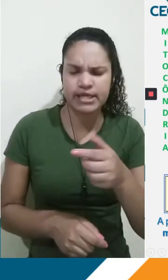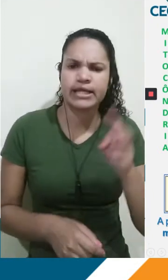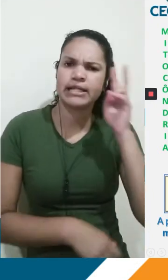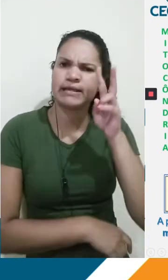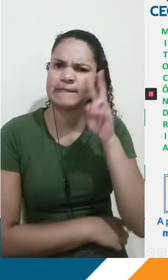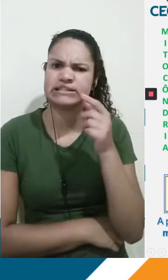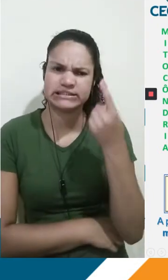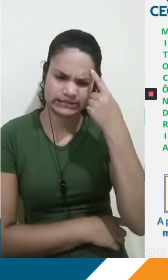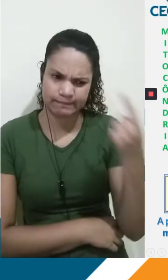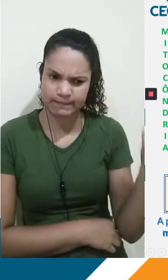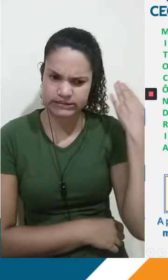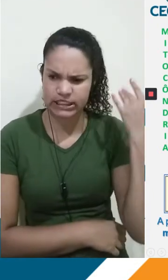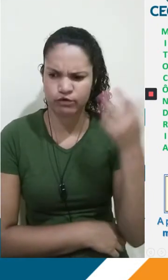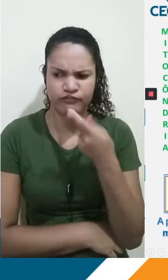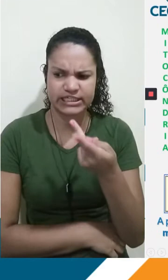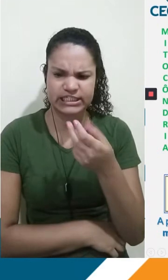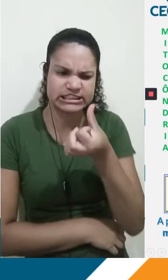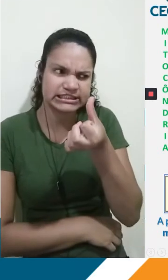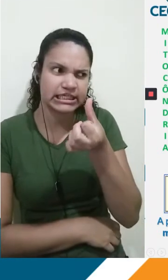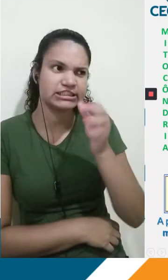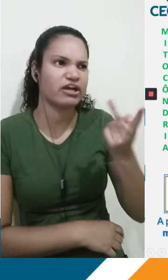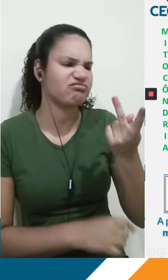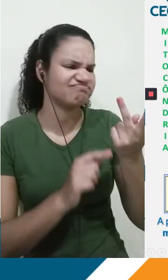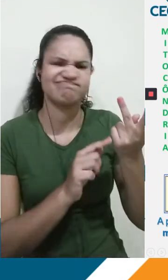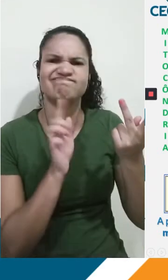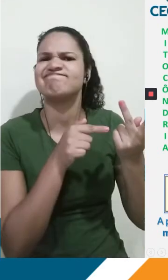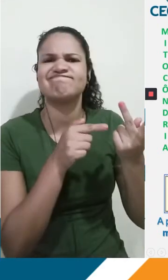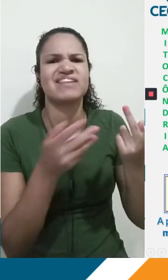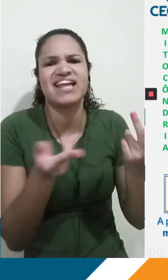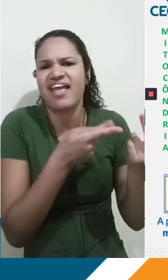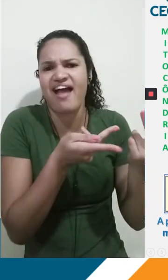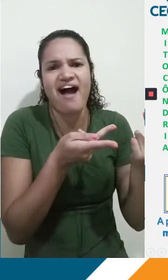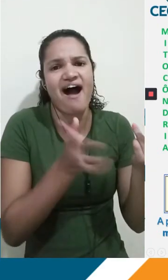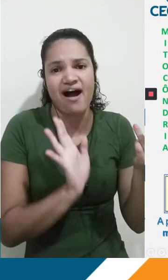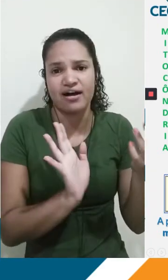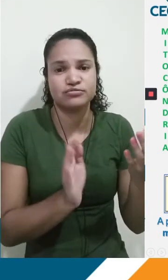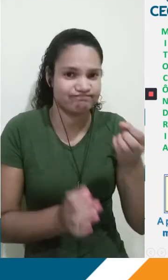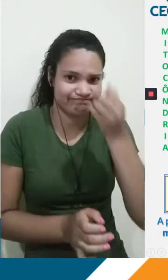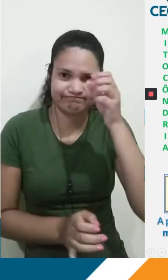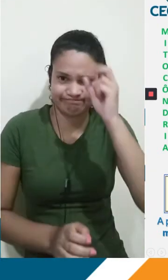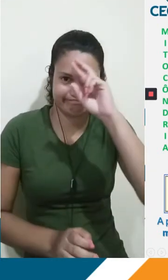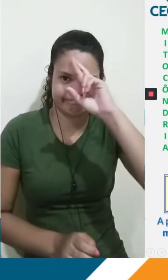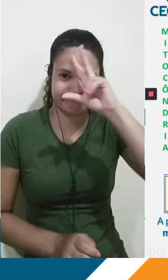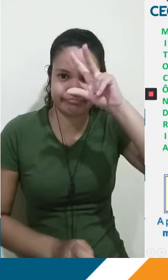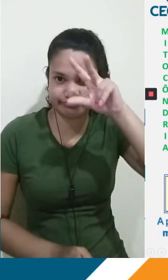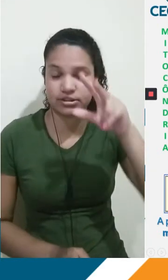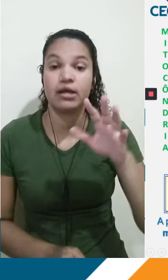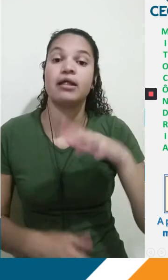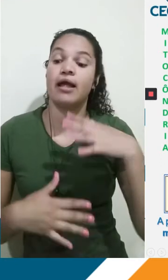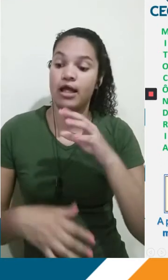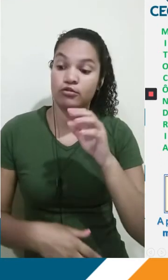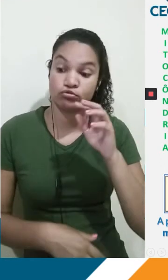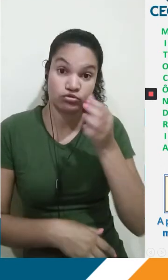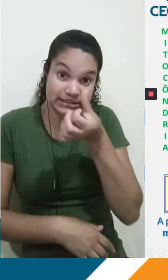passada, dizendo 6 de hidrogênio, mas é porque eu tinha visto rapidamente, foi um ato falho. Então são 6 moléculas de água. Então,